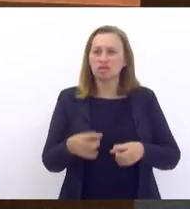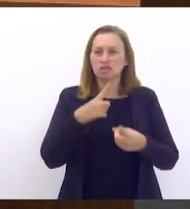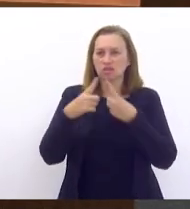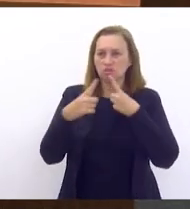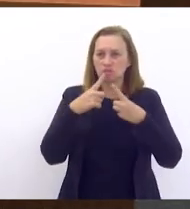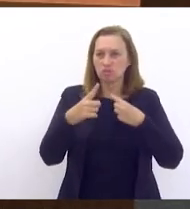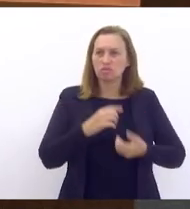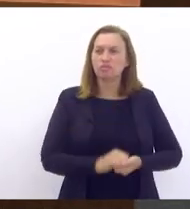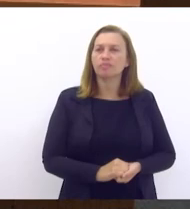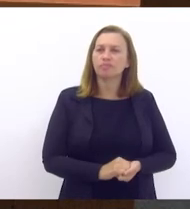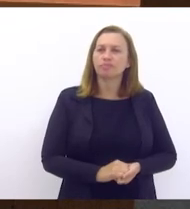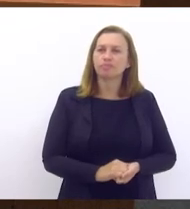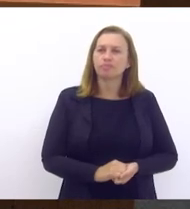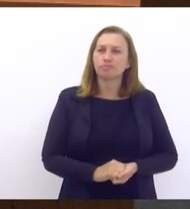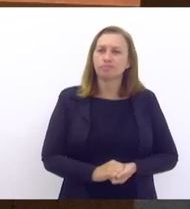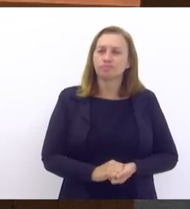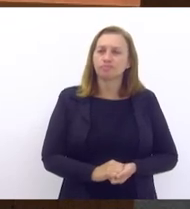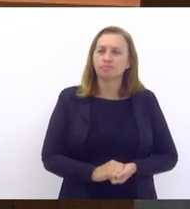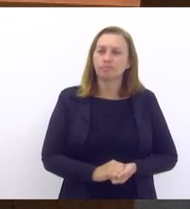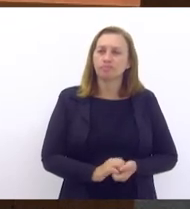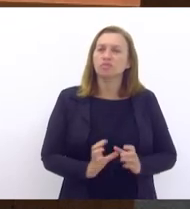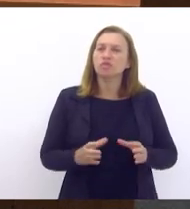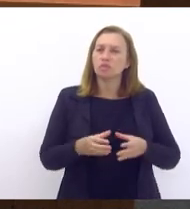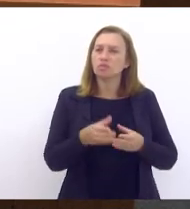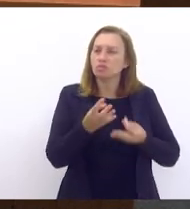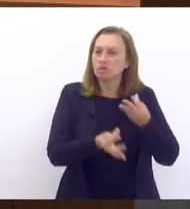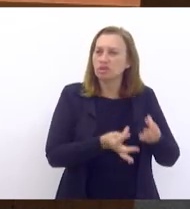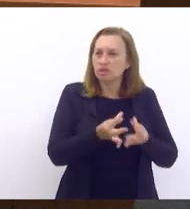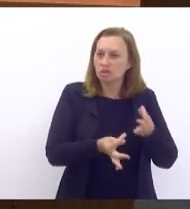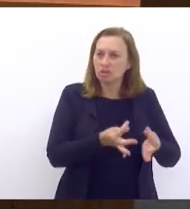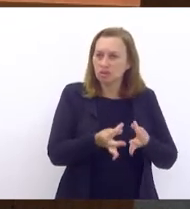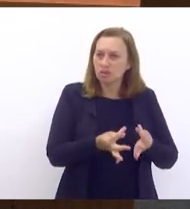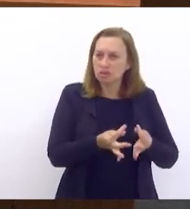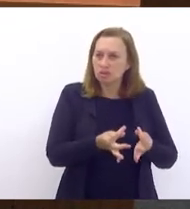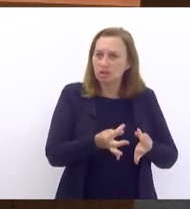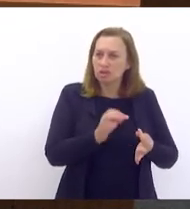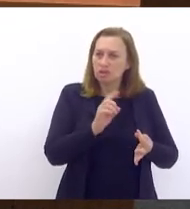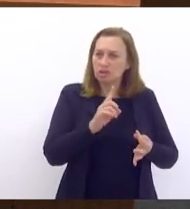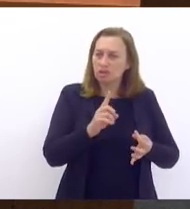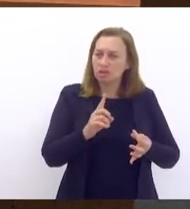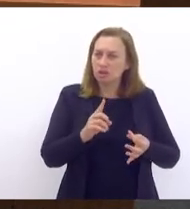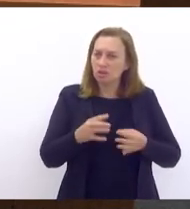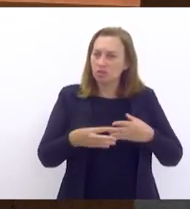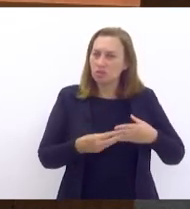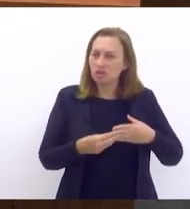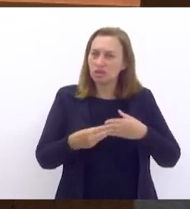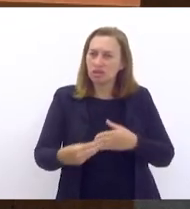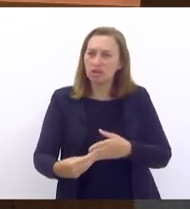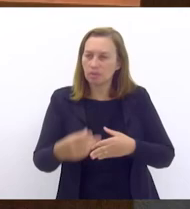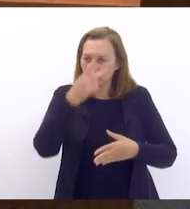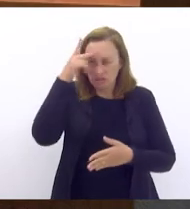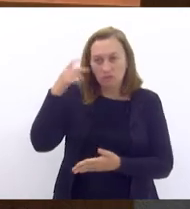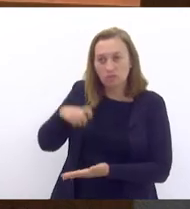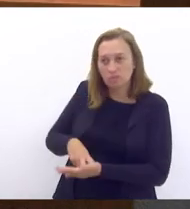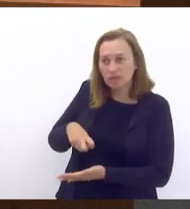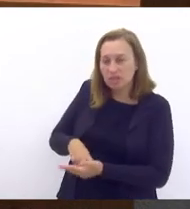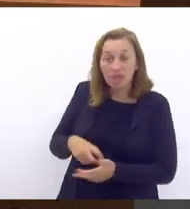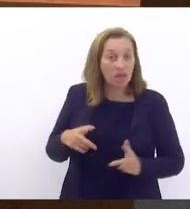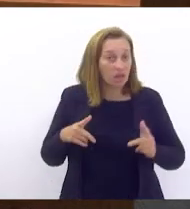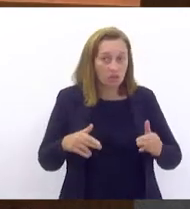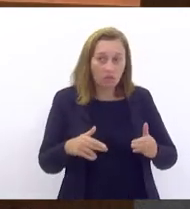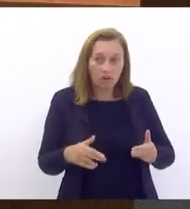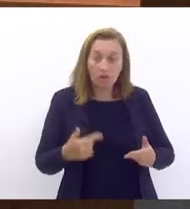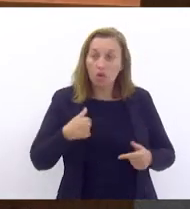discussão. Uma comunidade terapêutica que não interna compulsoriamente é qualitativamente diferente de uma que interna compulsoriamente.